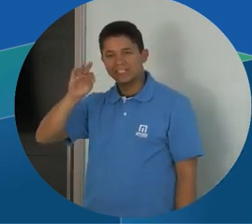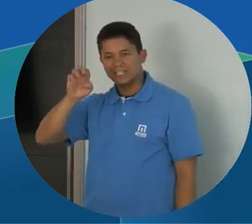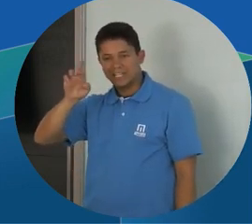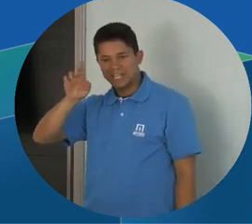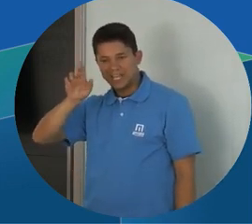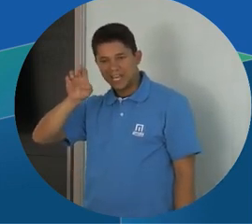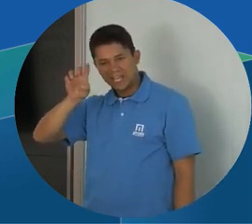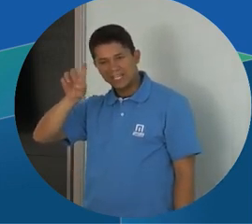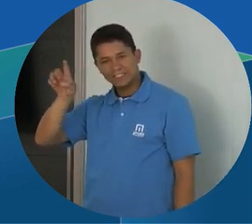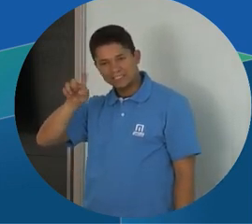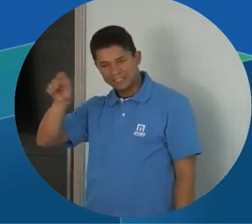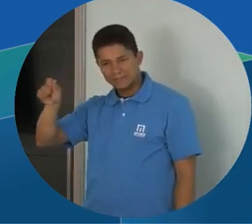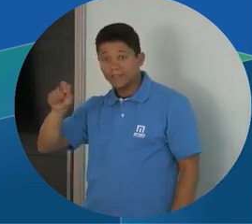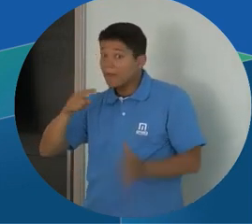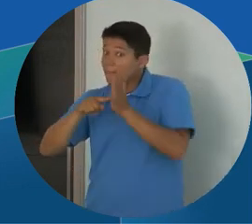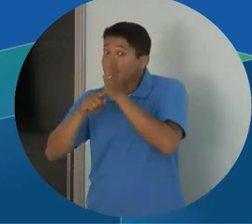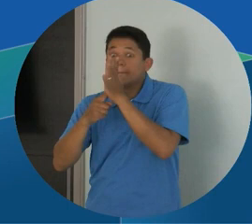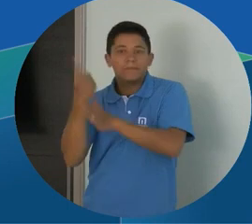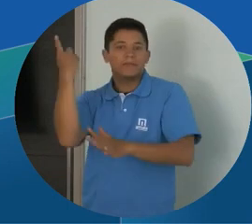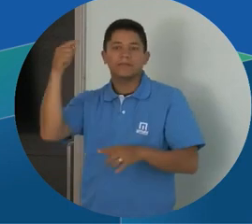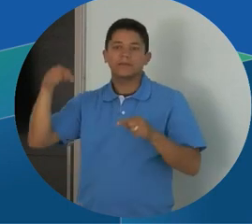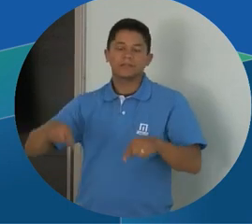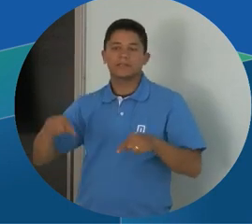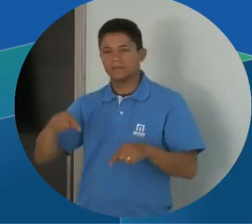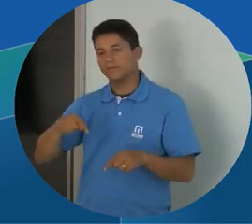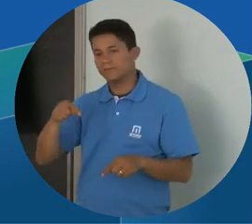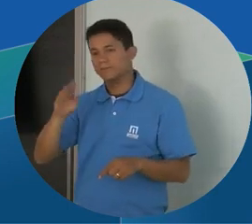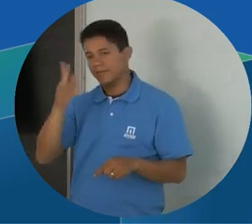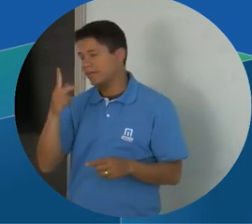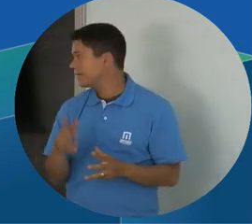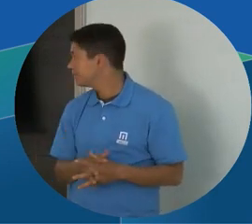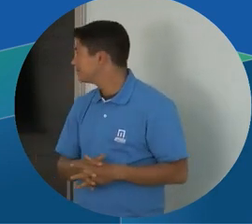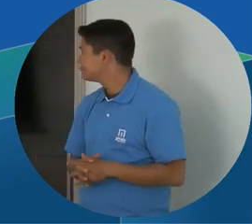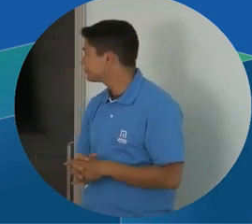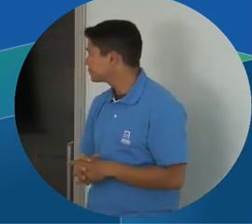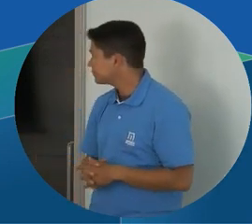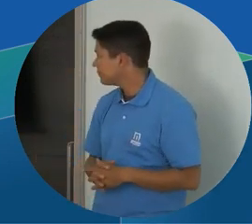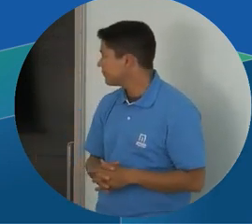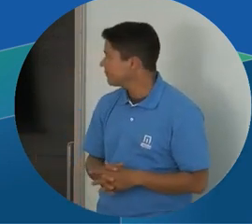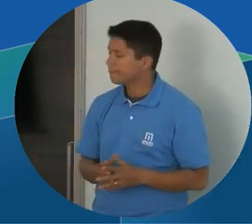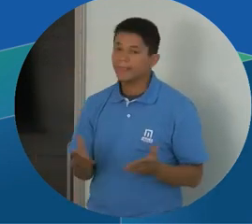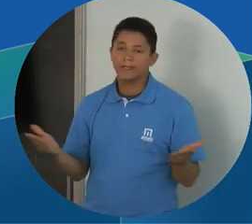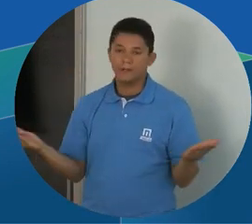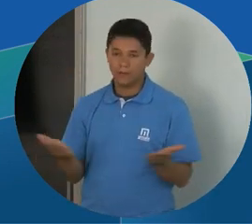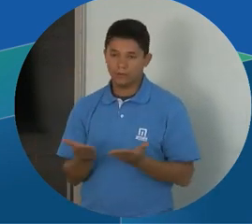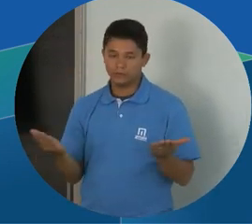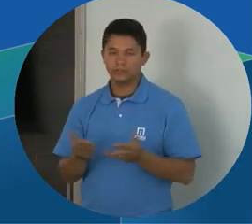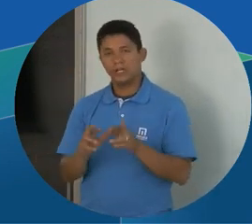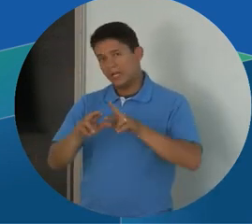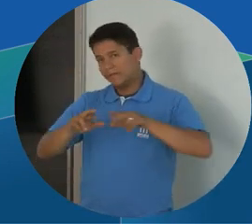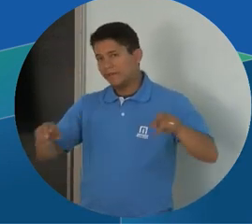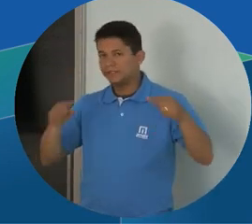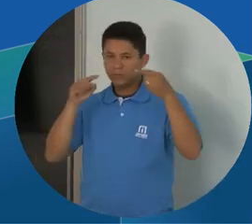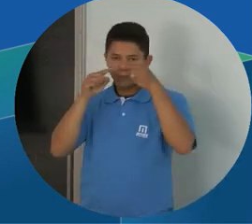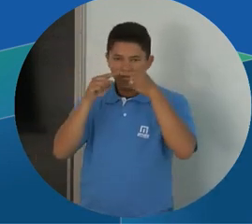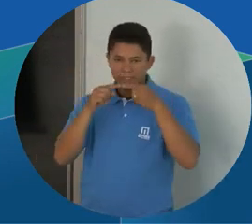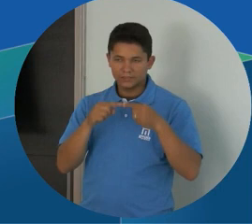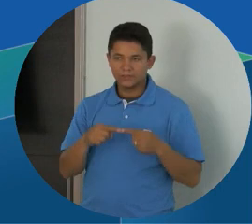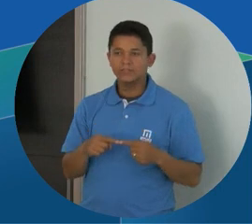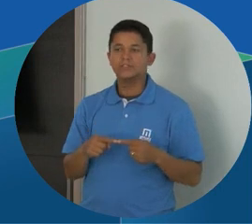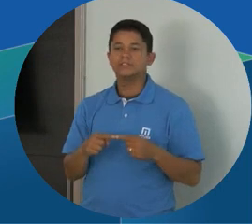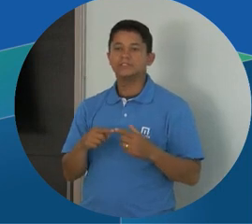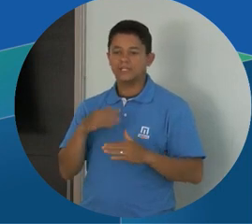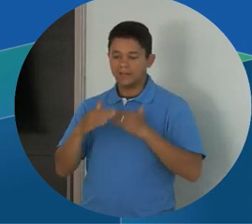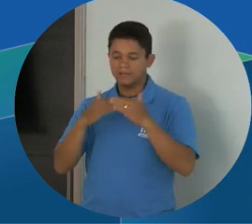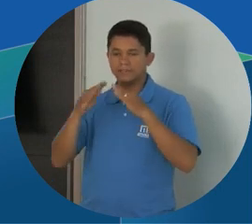Então foi um marco bem legal para a gente. Tá? E hoje há várias combinações de avanço tecnológico com